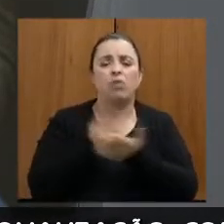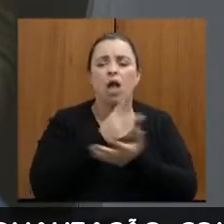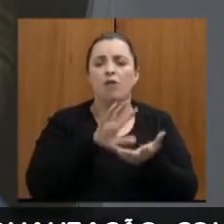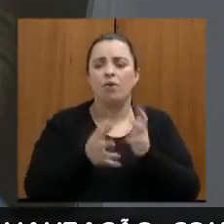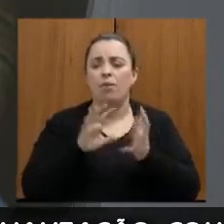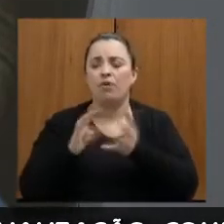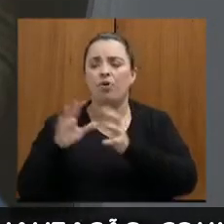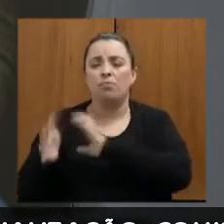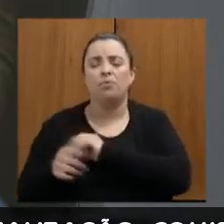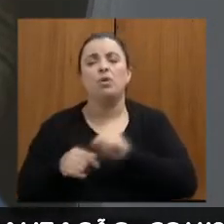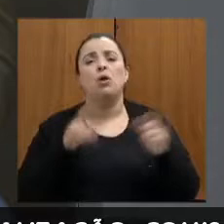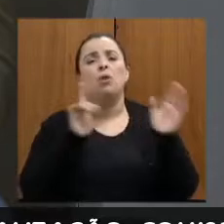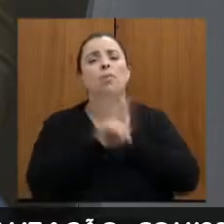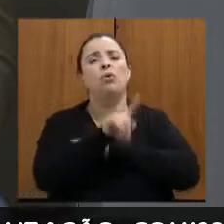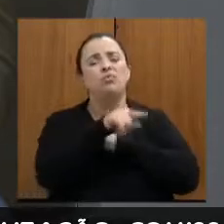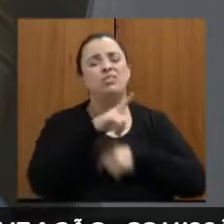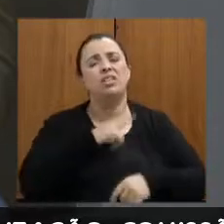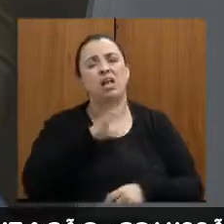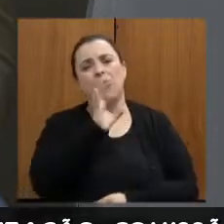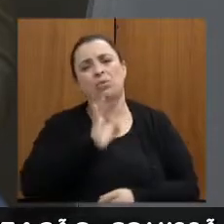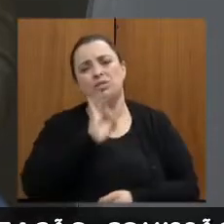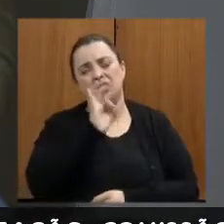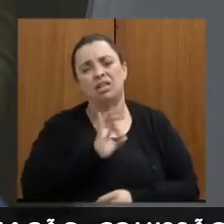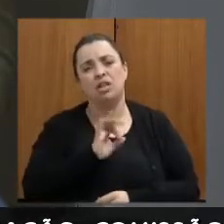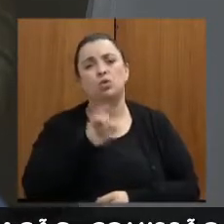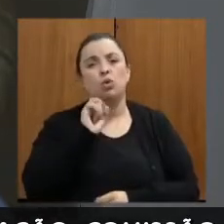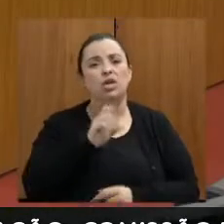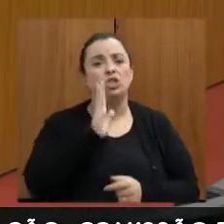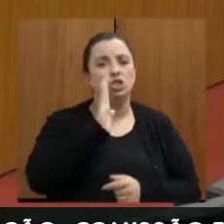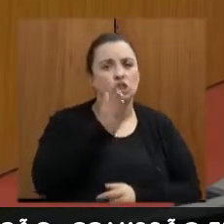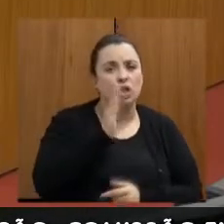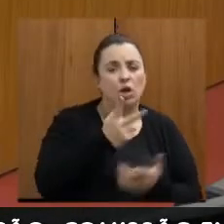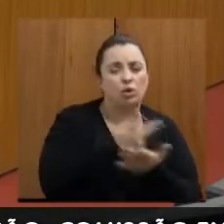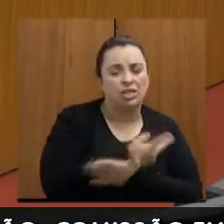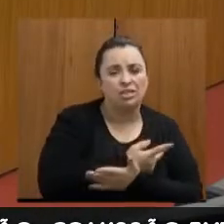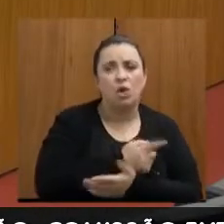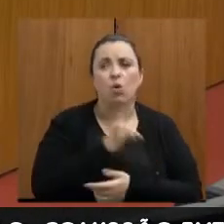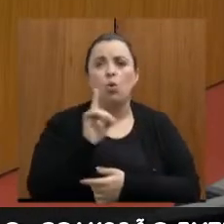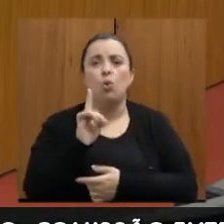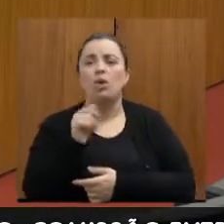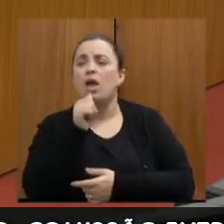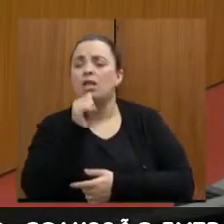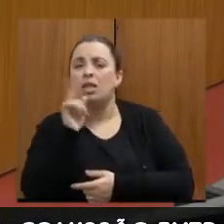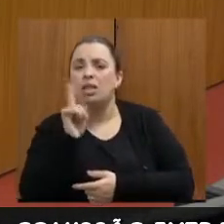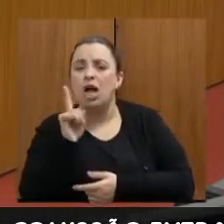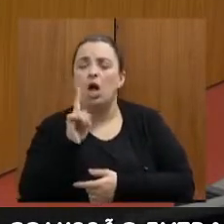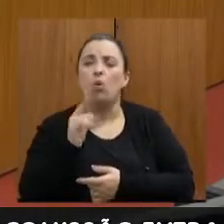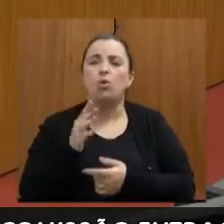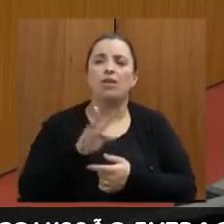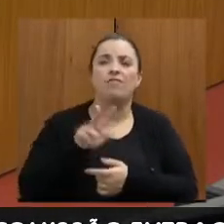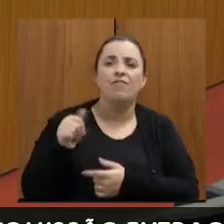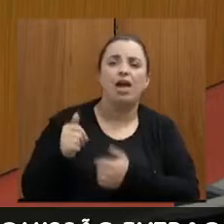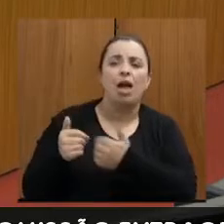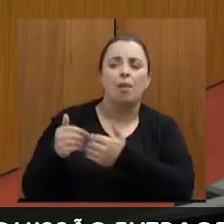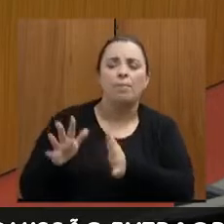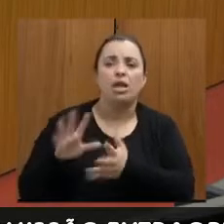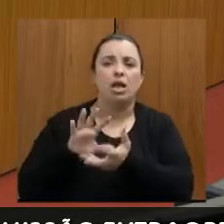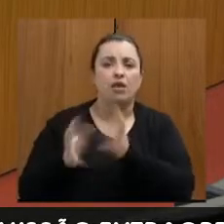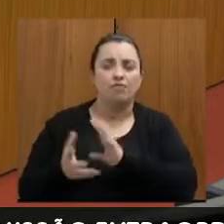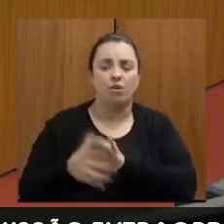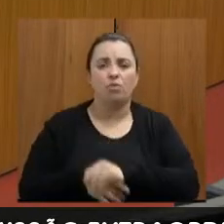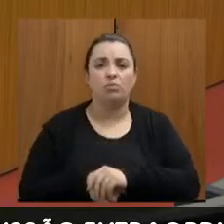para ser reformado de estado que já foi feito o que que já está em andamento que que ainda não começou em